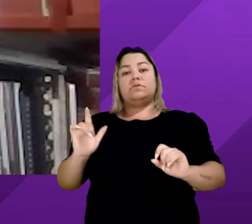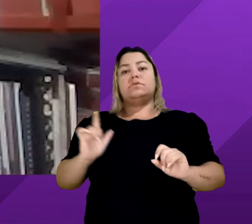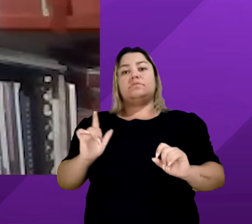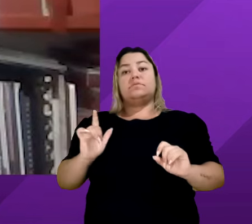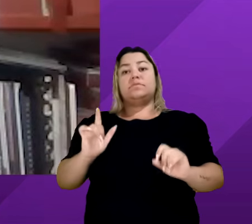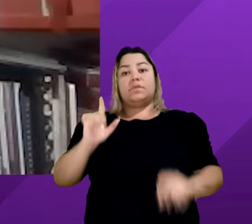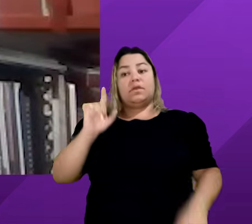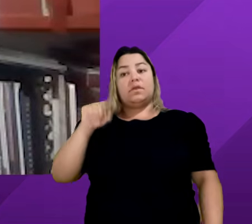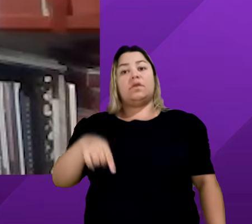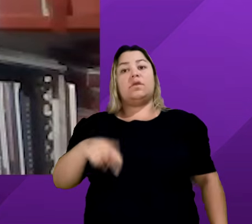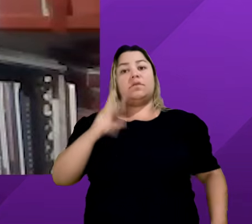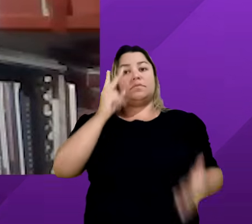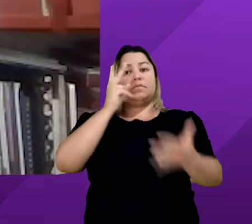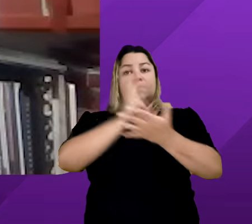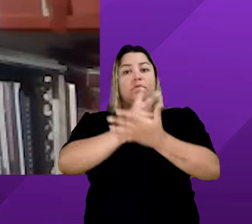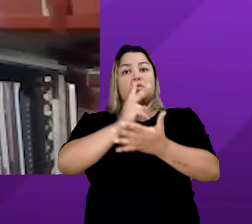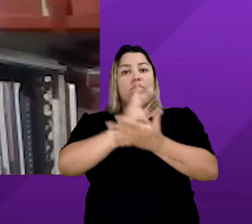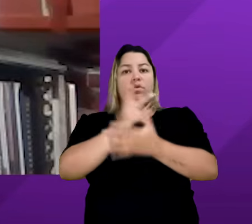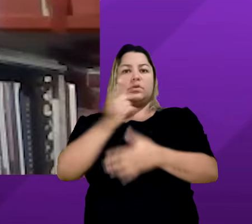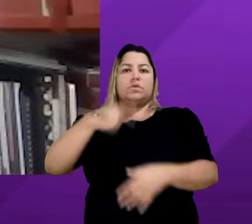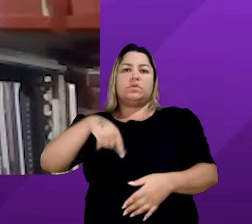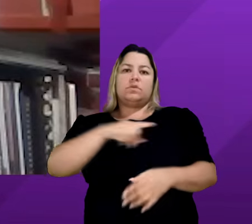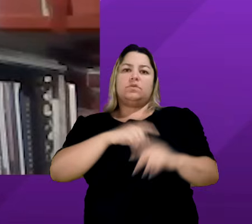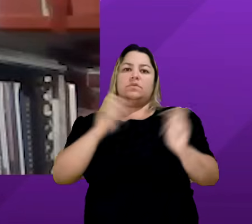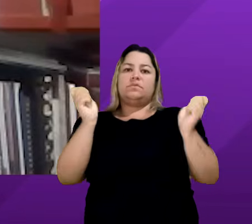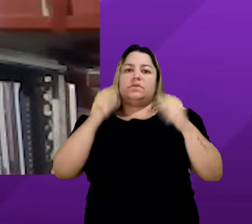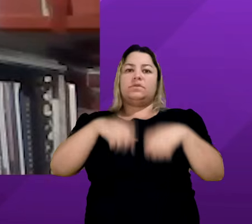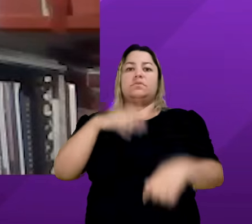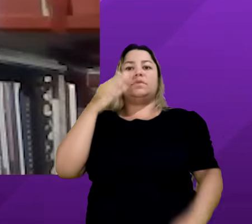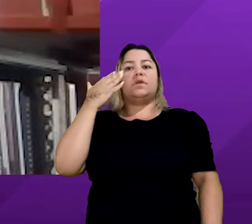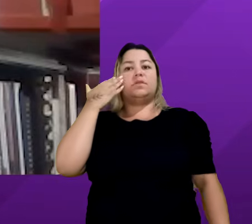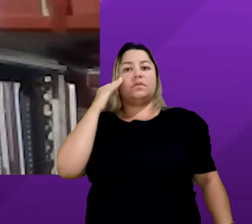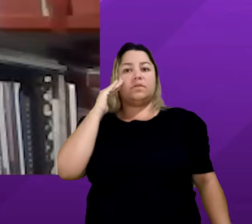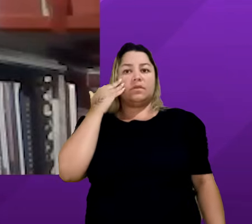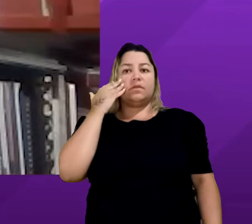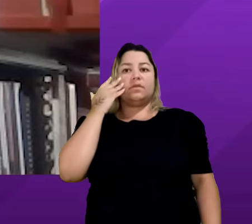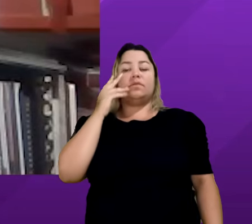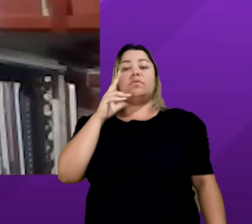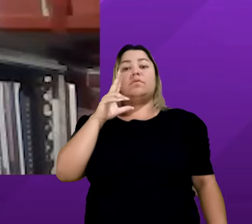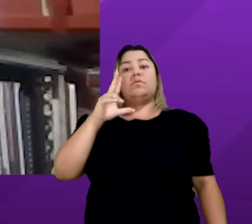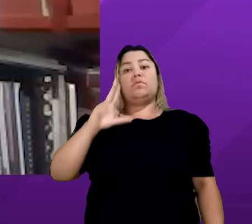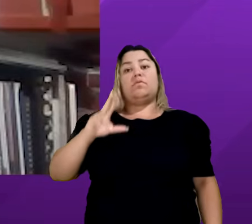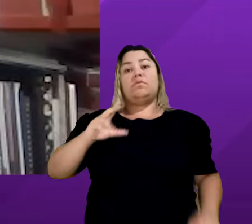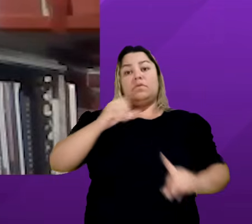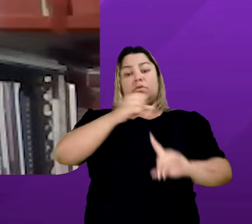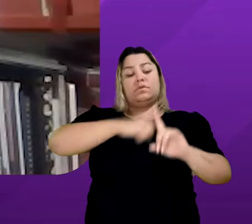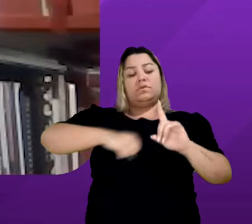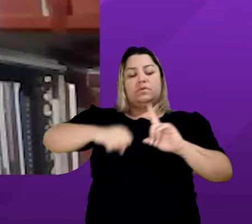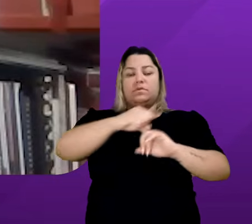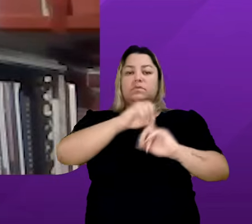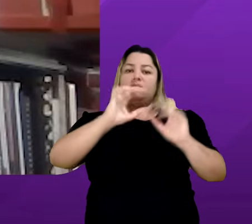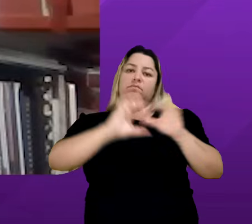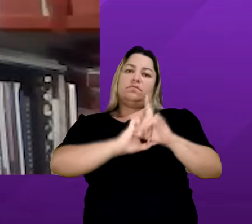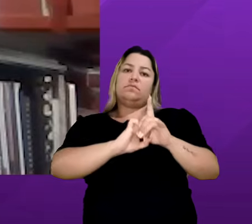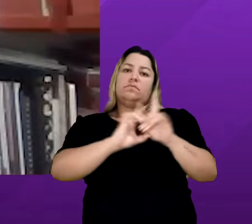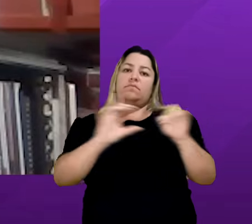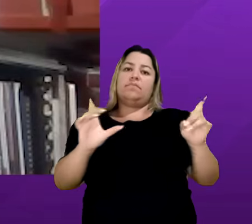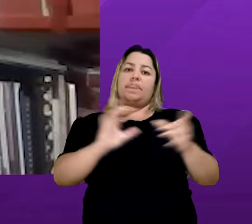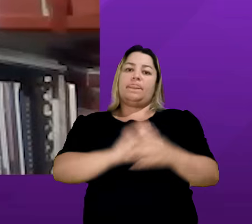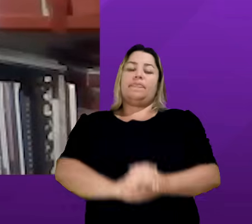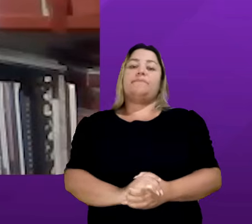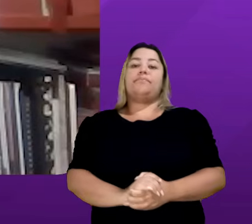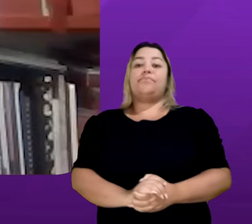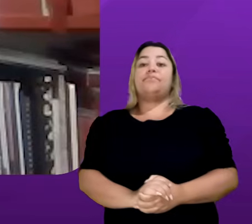O que a gente precisa compreender é que numa sociedade democrática, que é o caso do Brasil, que tem